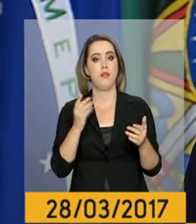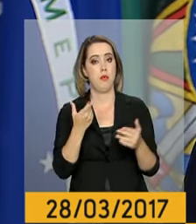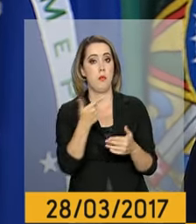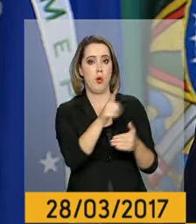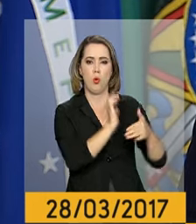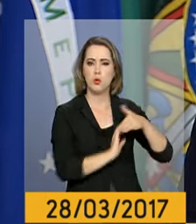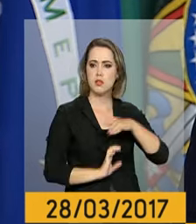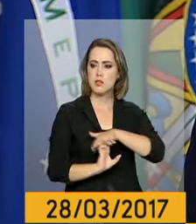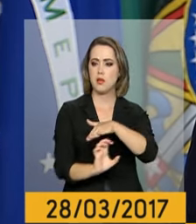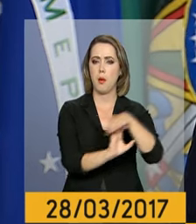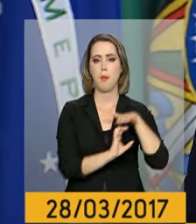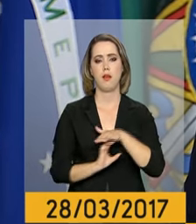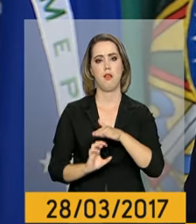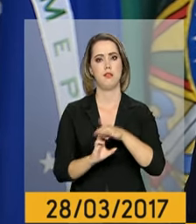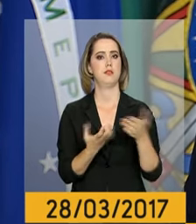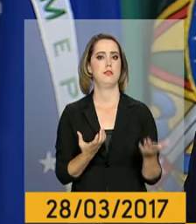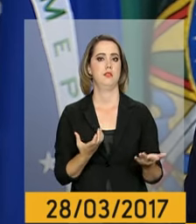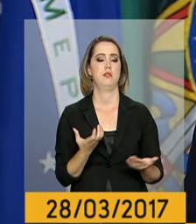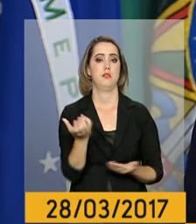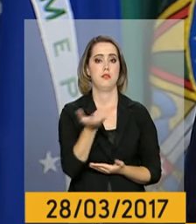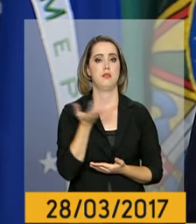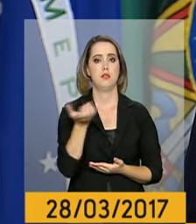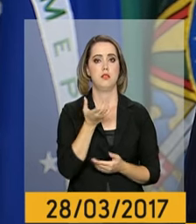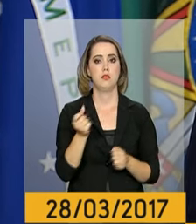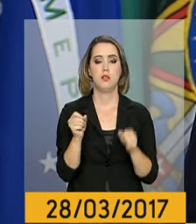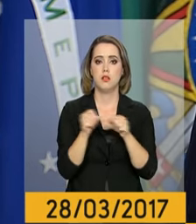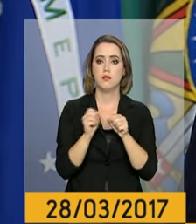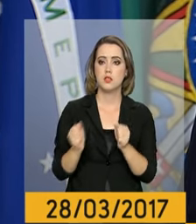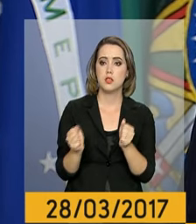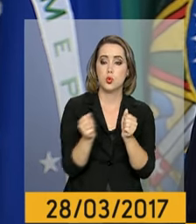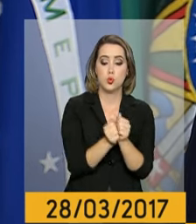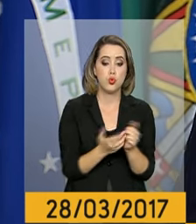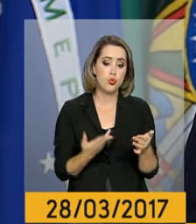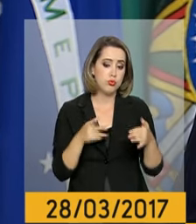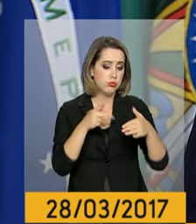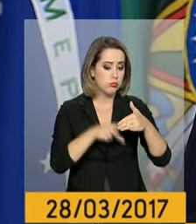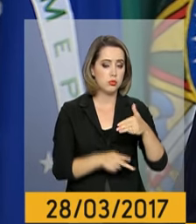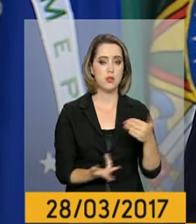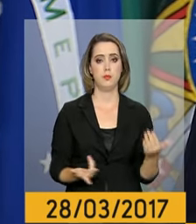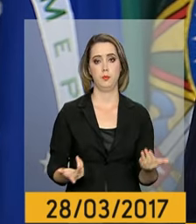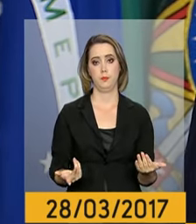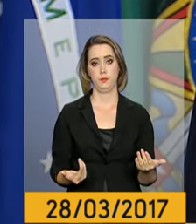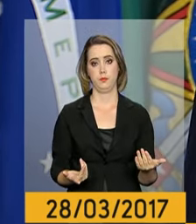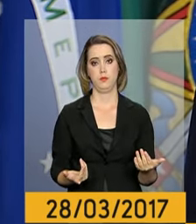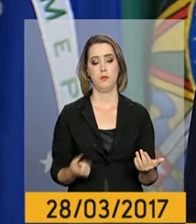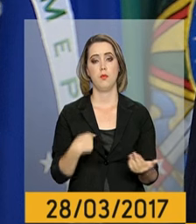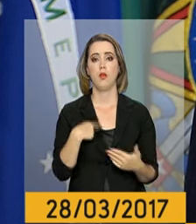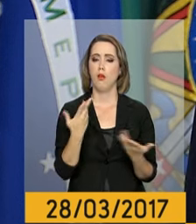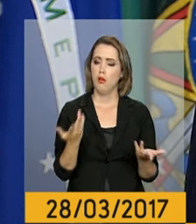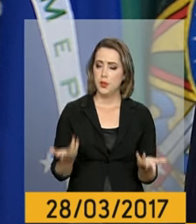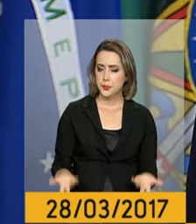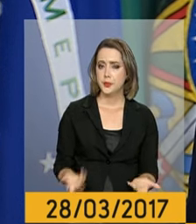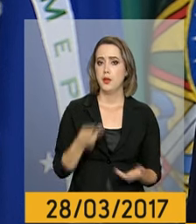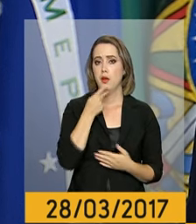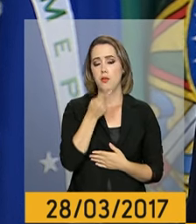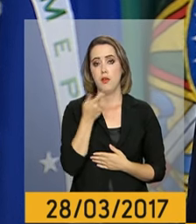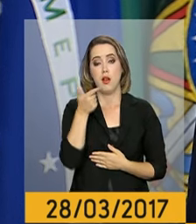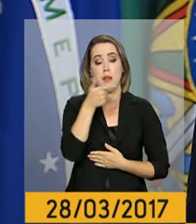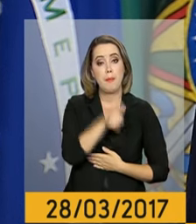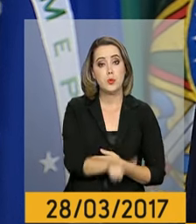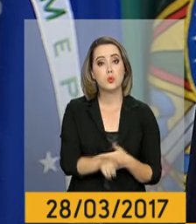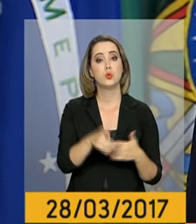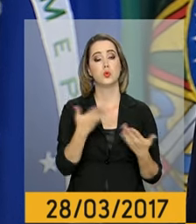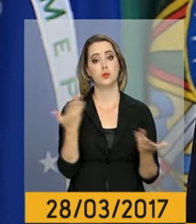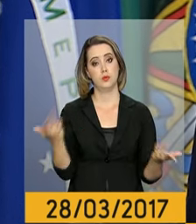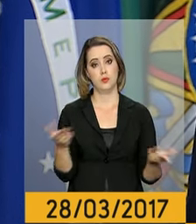Outros tantos que queiram fazer essa exploração e convenhamos eu tomo a liberdade de repetir porque